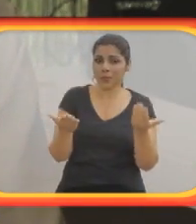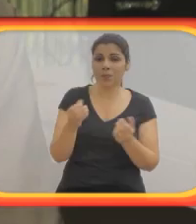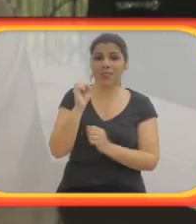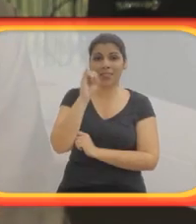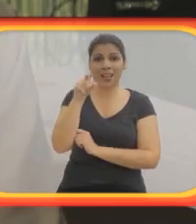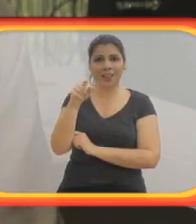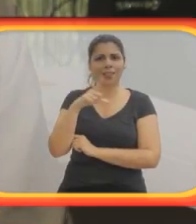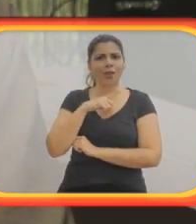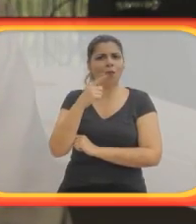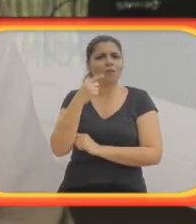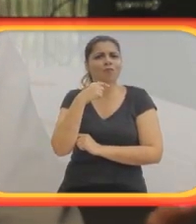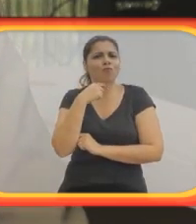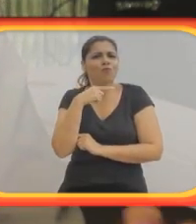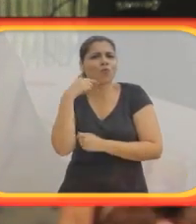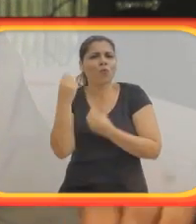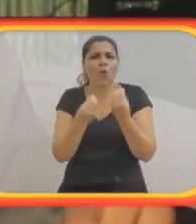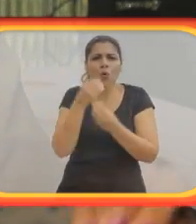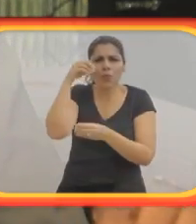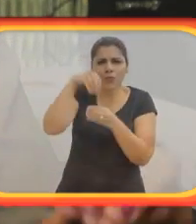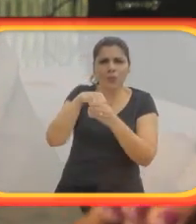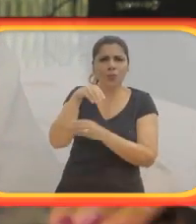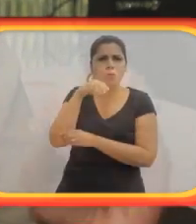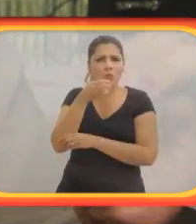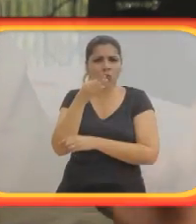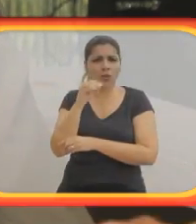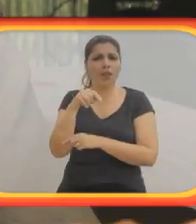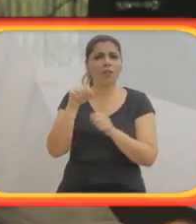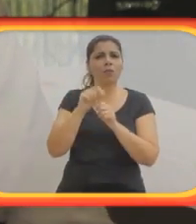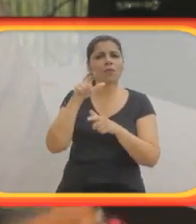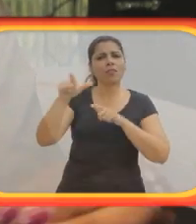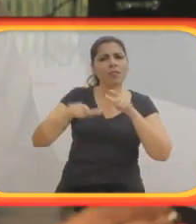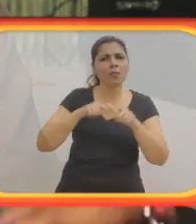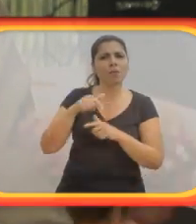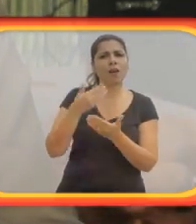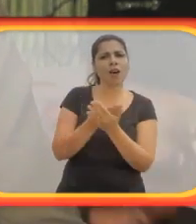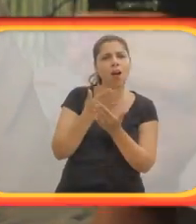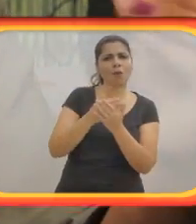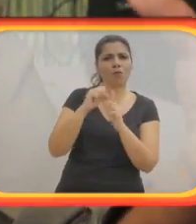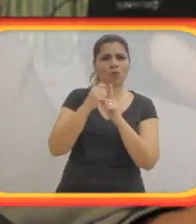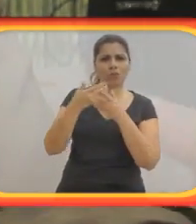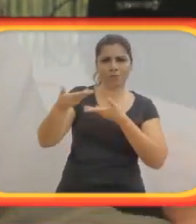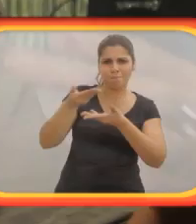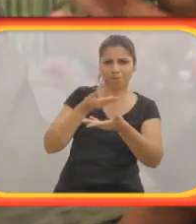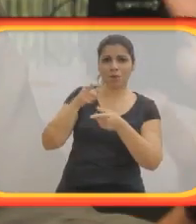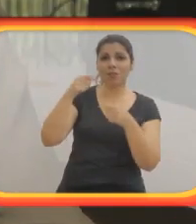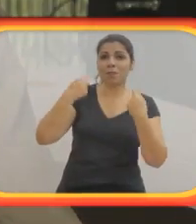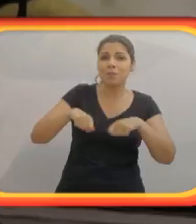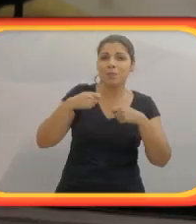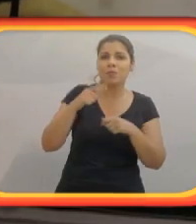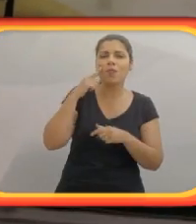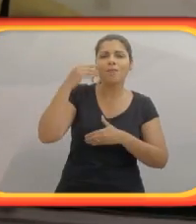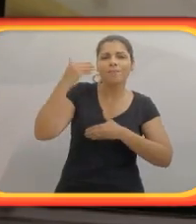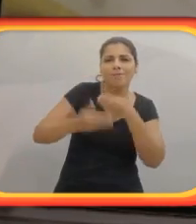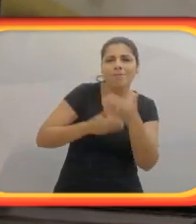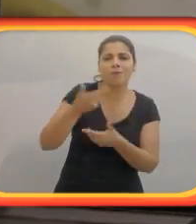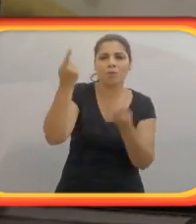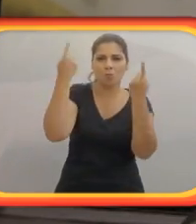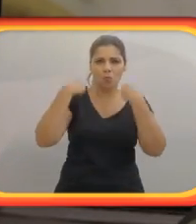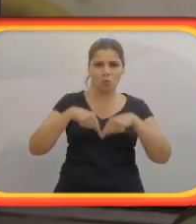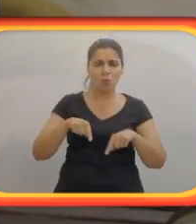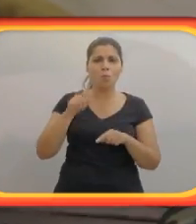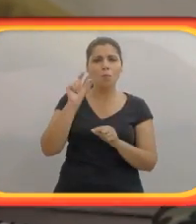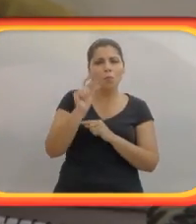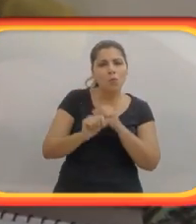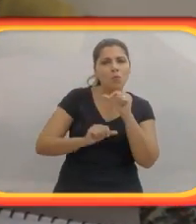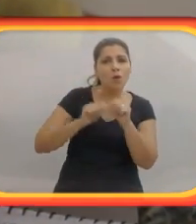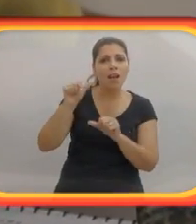mais motora. Vamos fazer um trabalho, uma aula sócio-interacionista, você vai precisar de desenvolvimento motor, um pouquinho mais. Ele é mediador